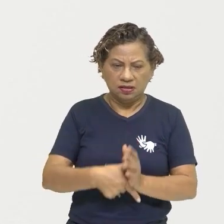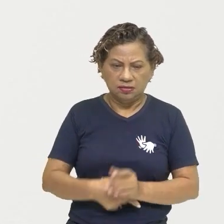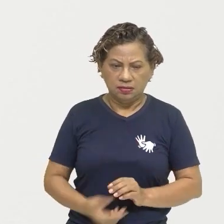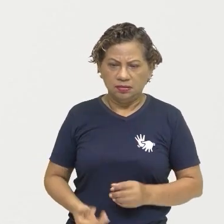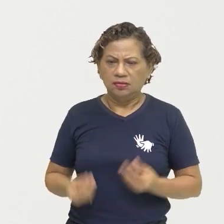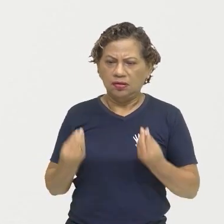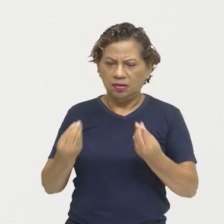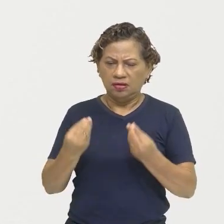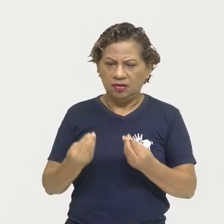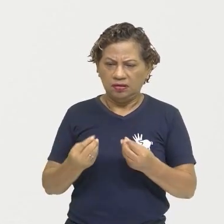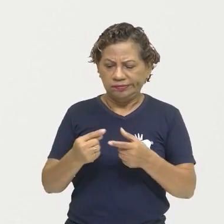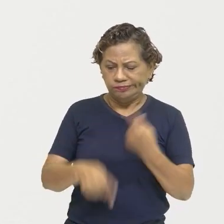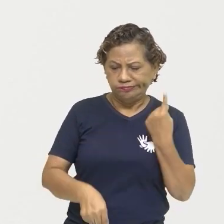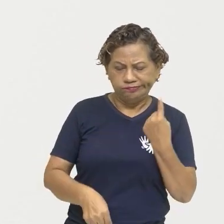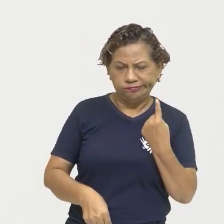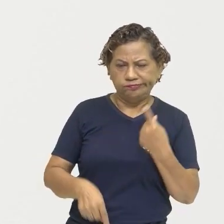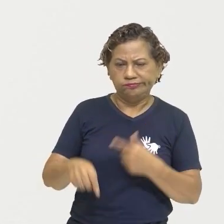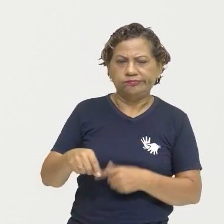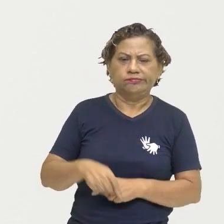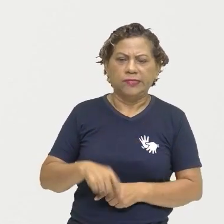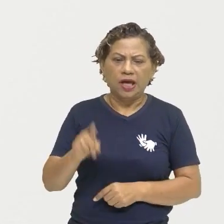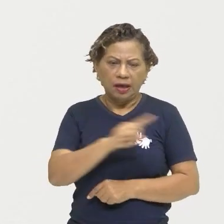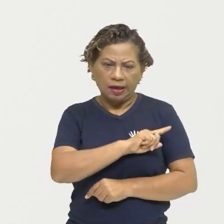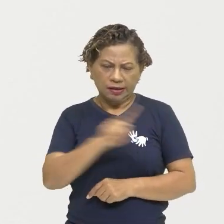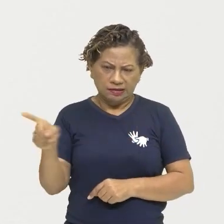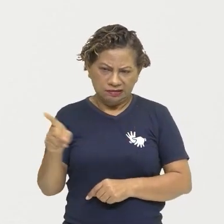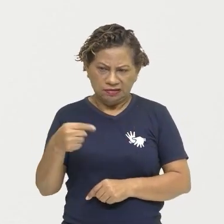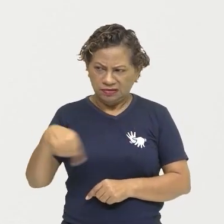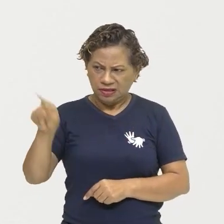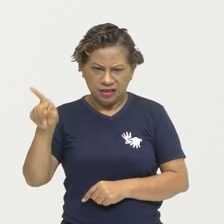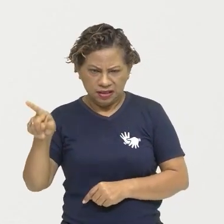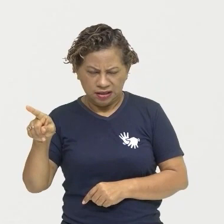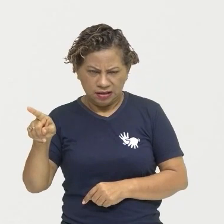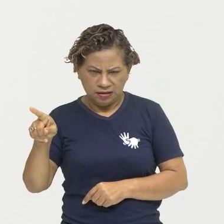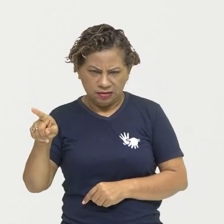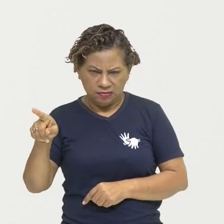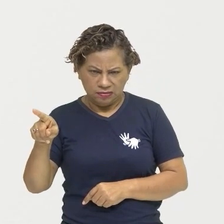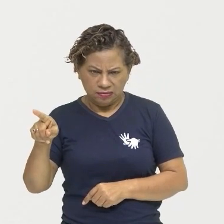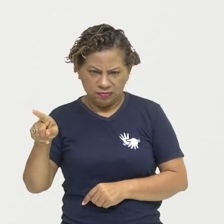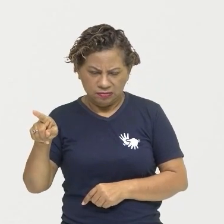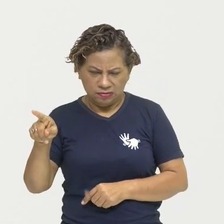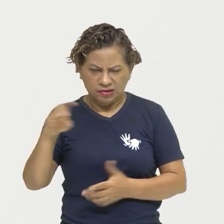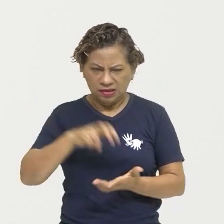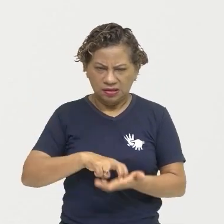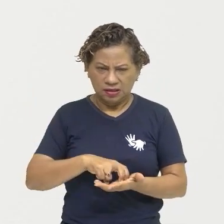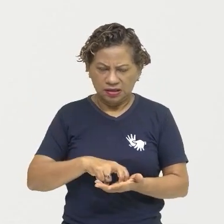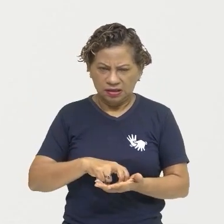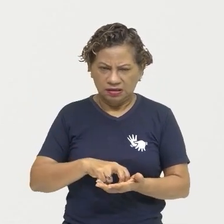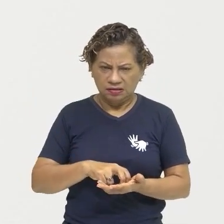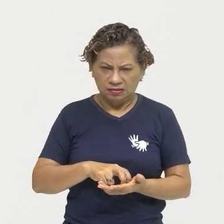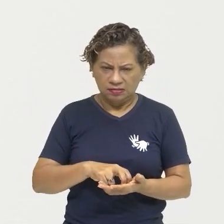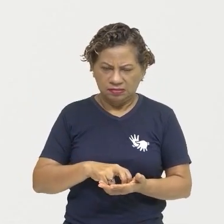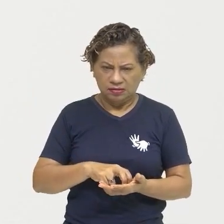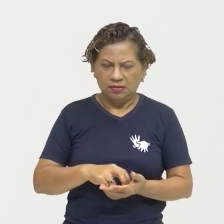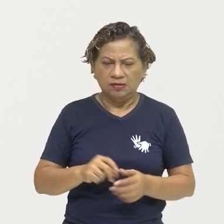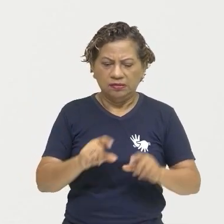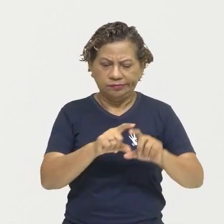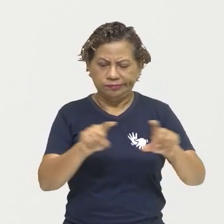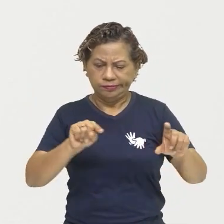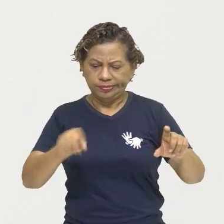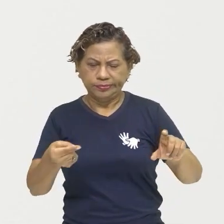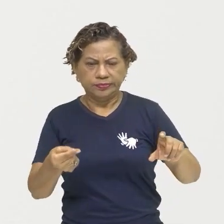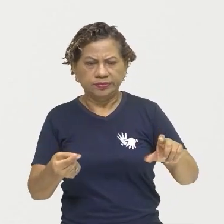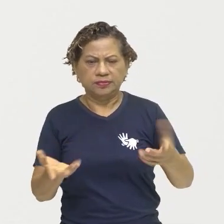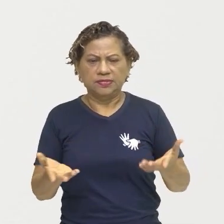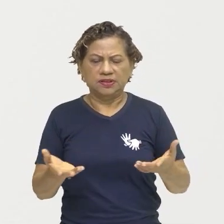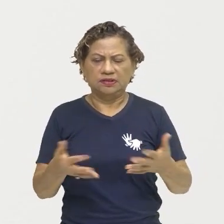cedo, logo chegou atrasado. Ou seja, ele não saiu cedo. Qual foi a conclusão lógica que se